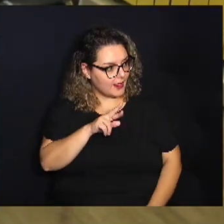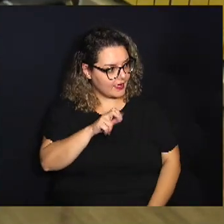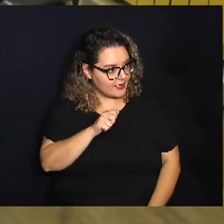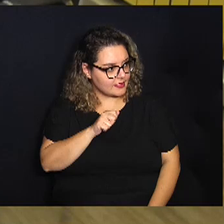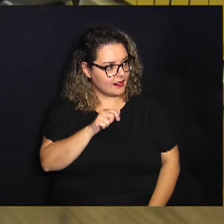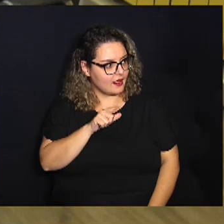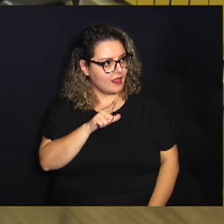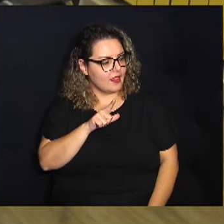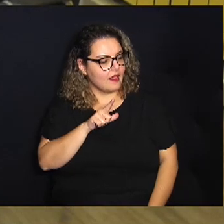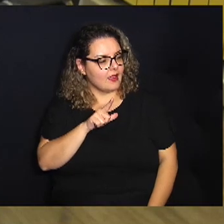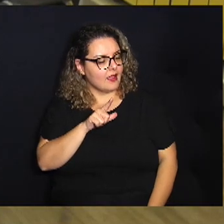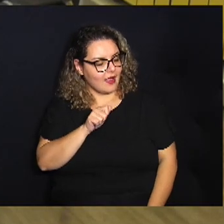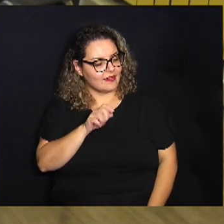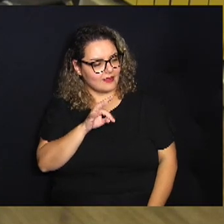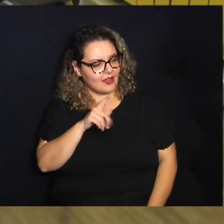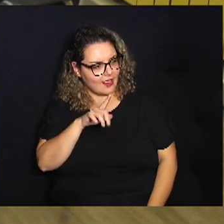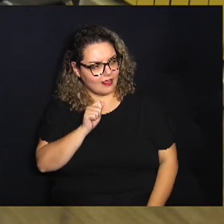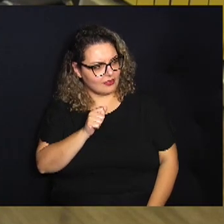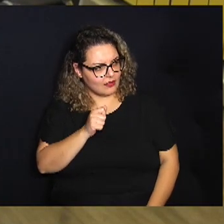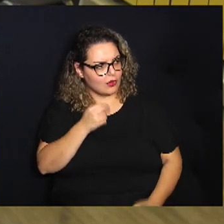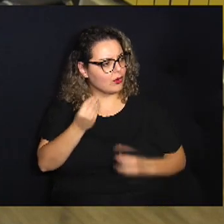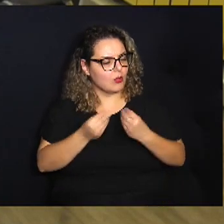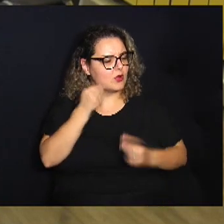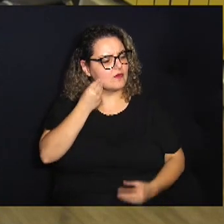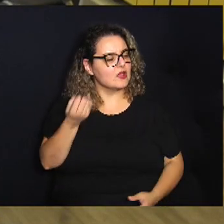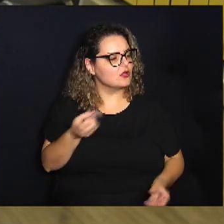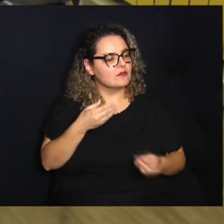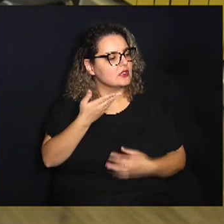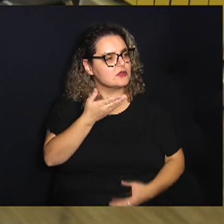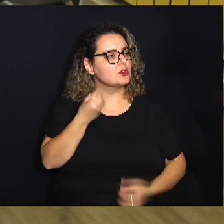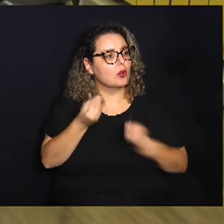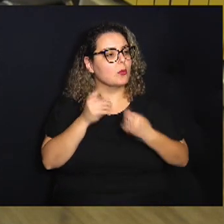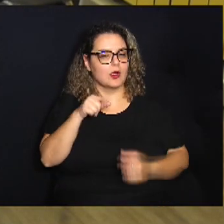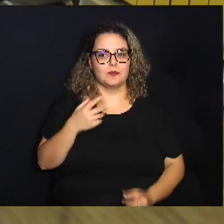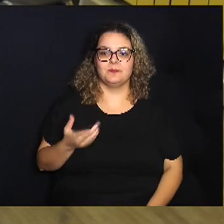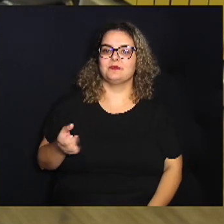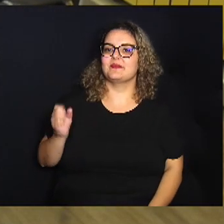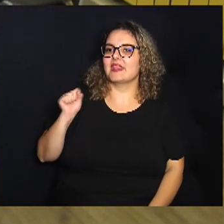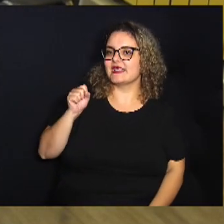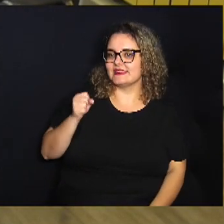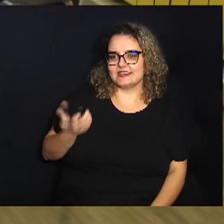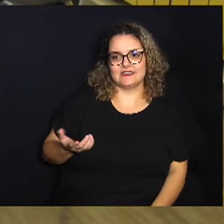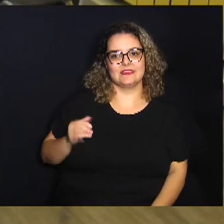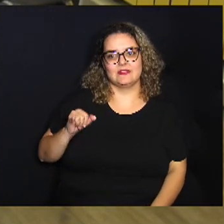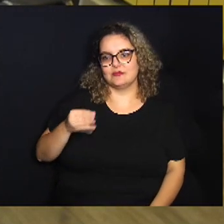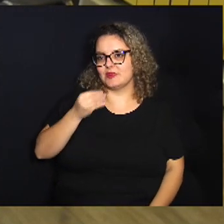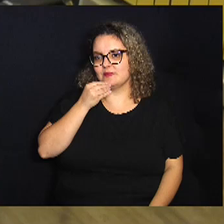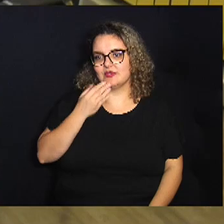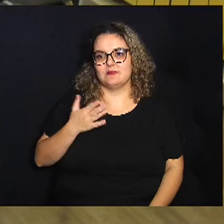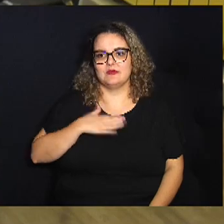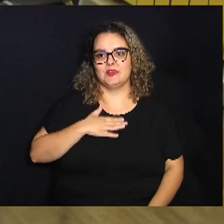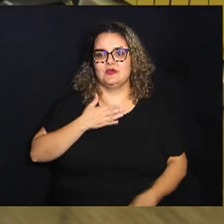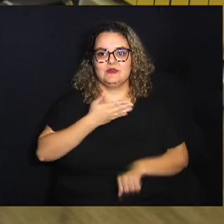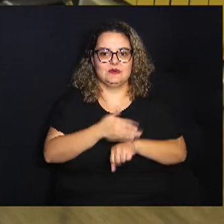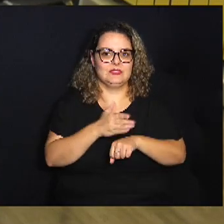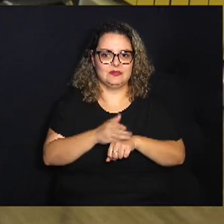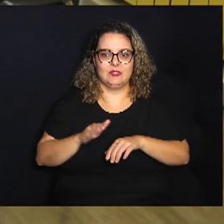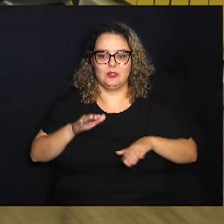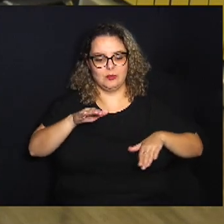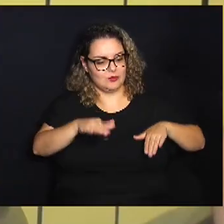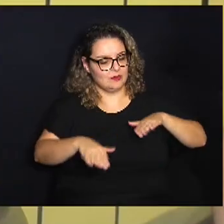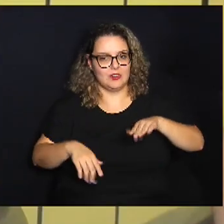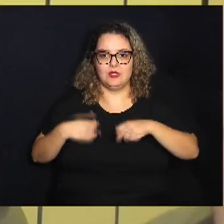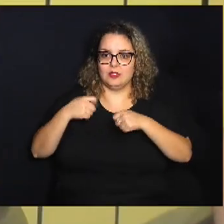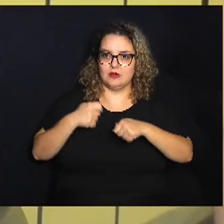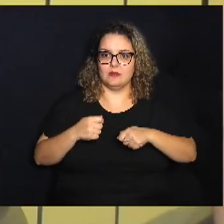Freitas. Como que foi essa experiência? Foi uma novidade para você? Foi. Surgiu a oportunidade, meu treinador de natação falou que ela precisava